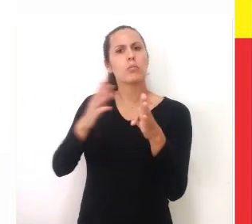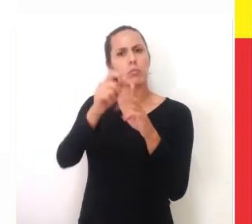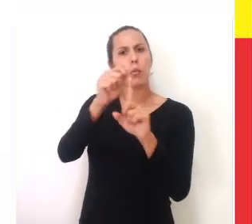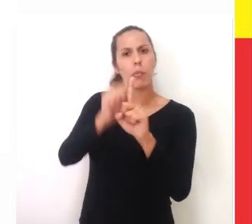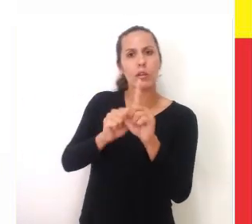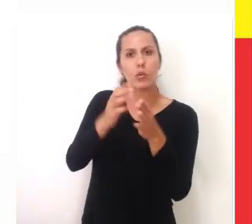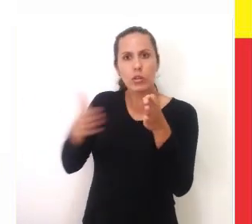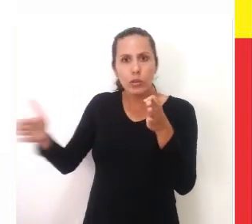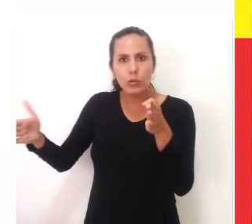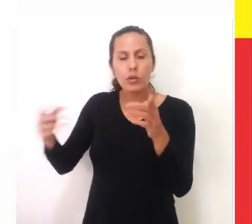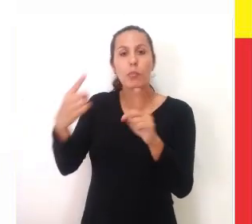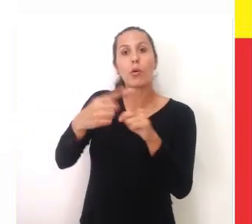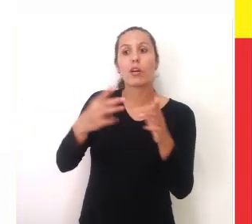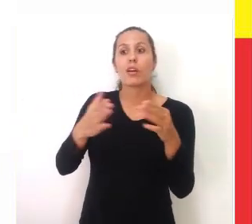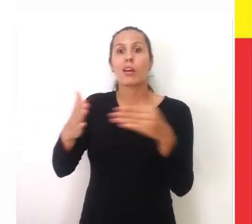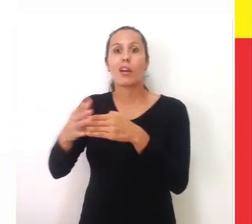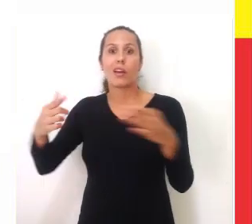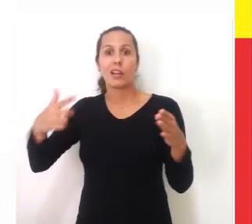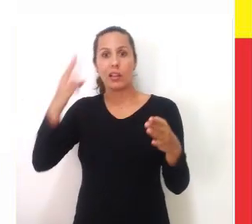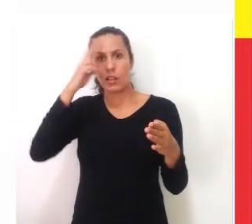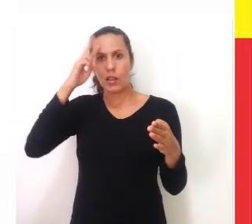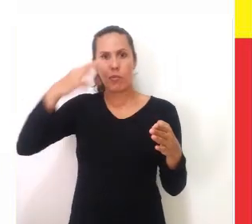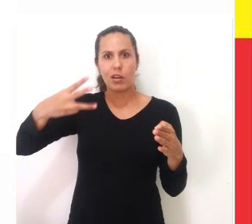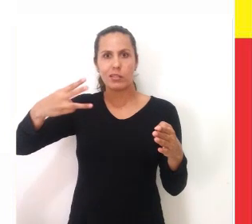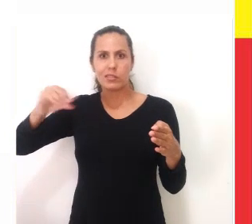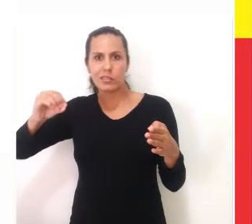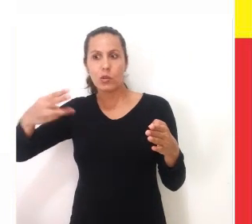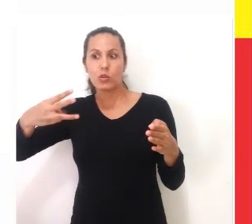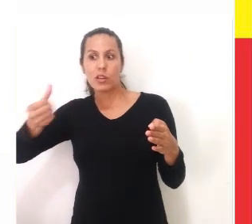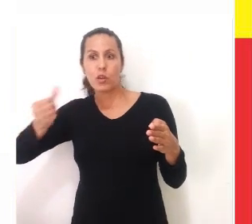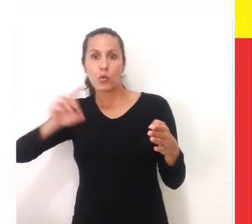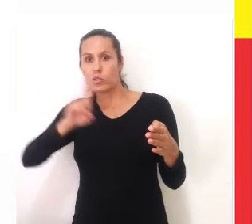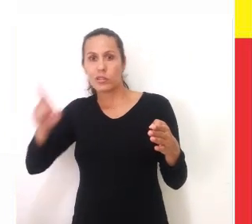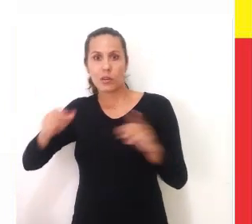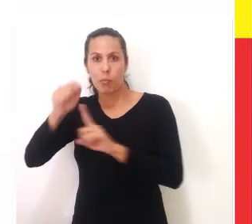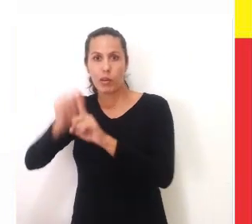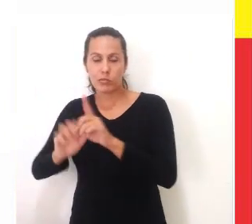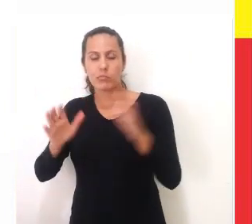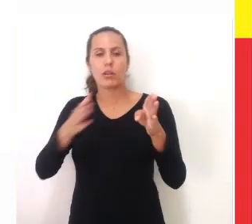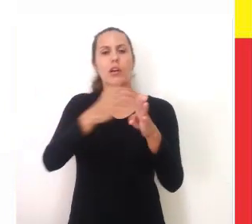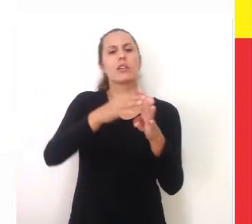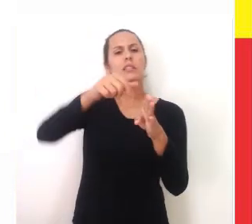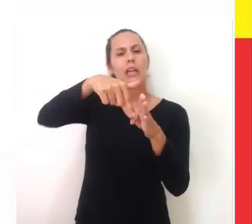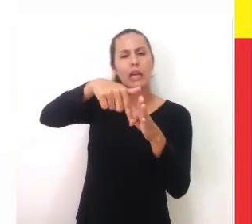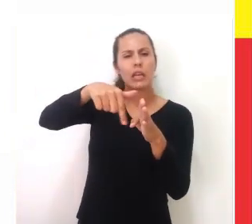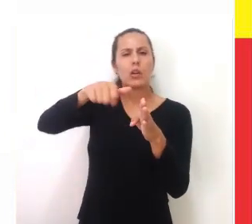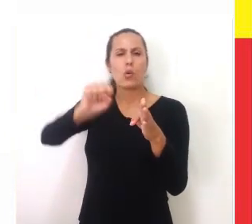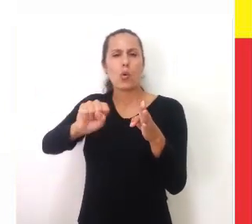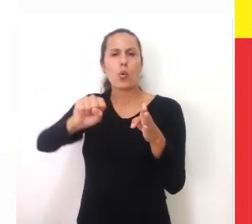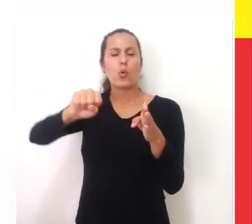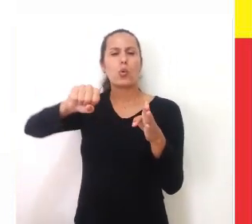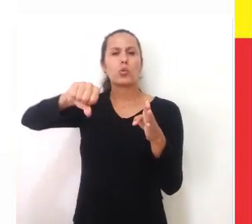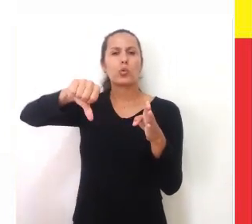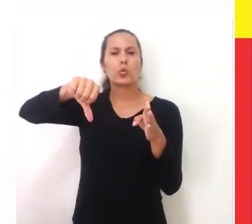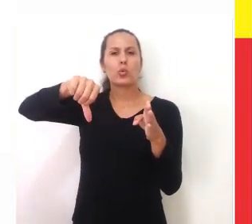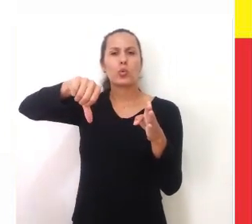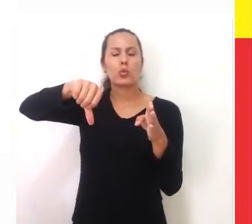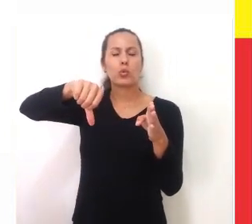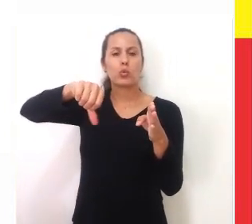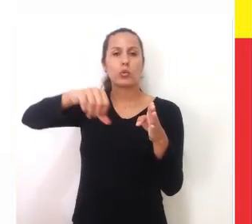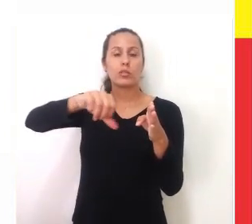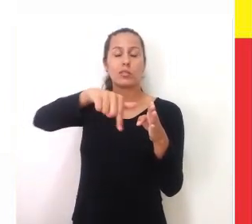mês, continua, porque o mês é de 30 ou 31 dias. E aí, dia 7, dia 8,